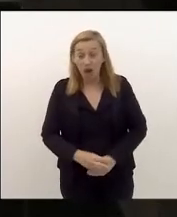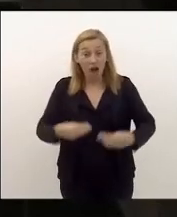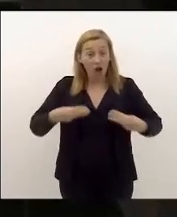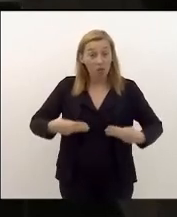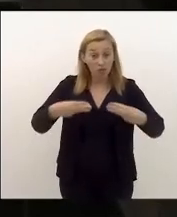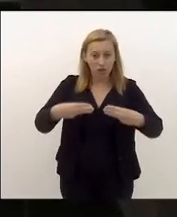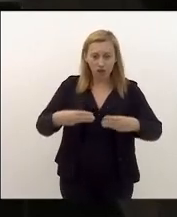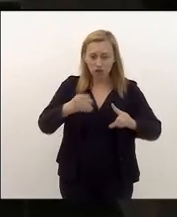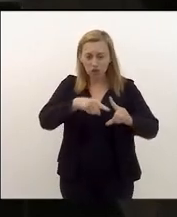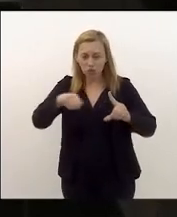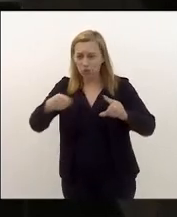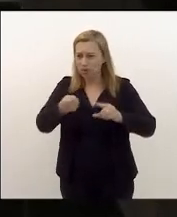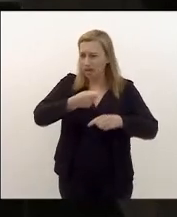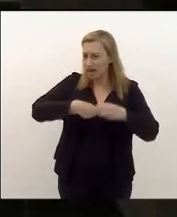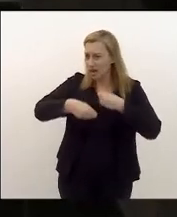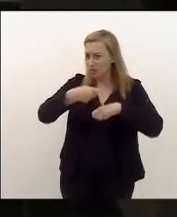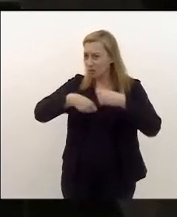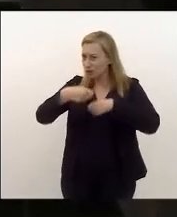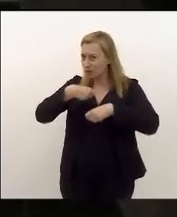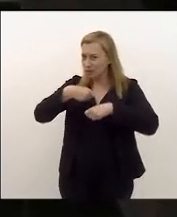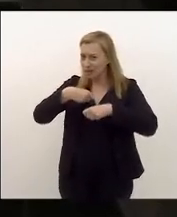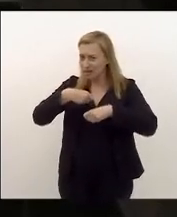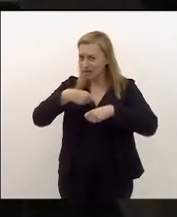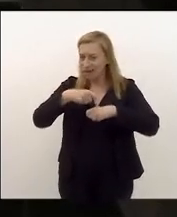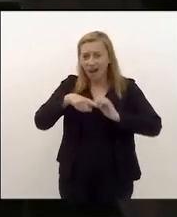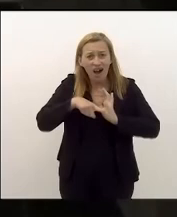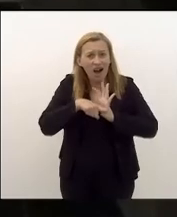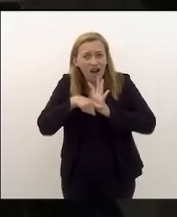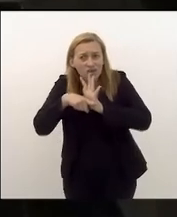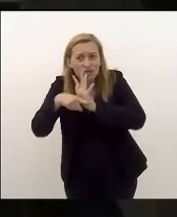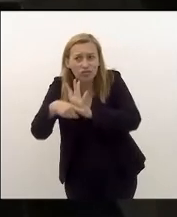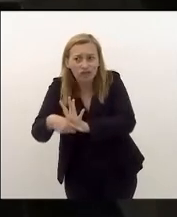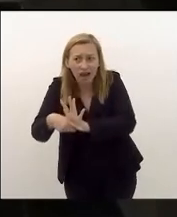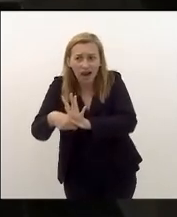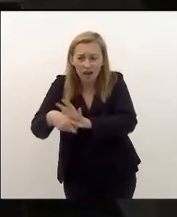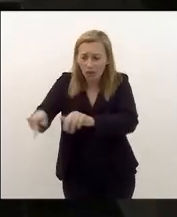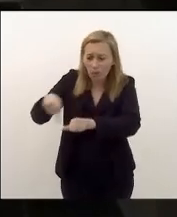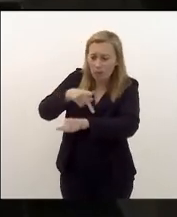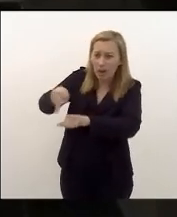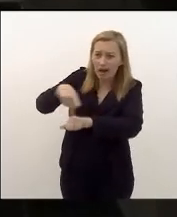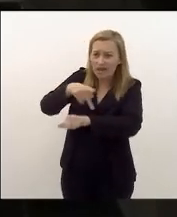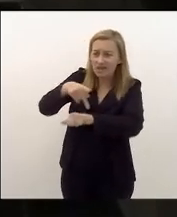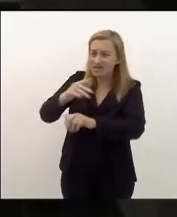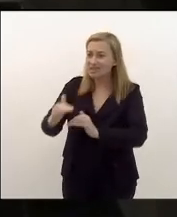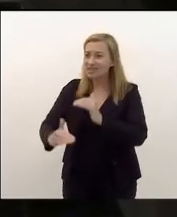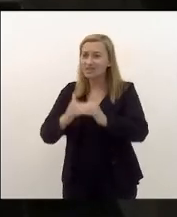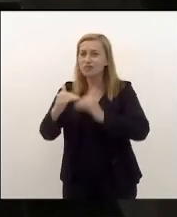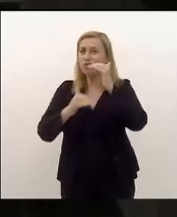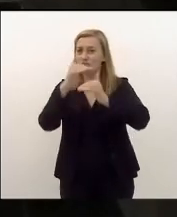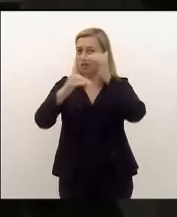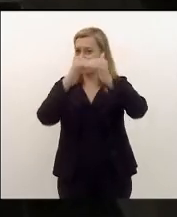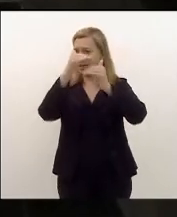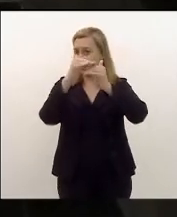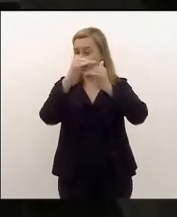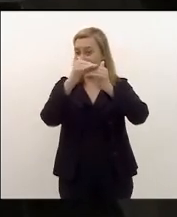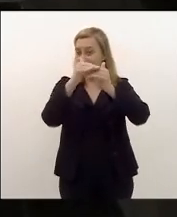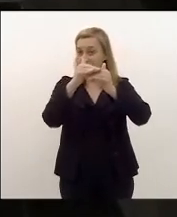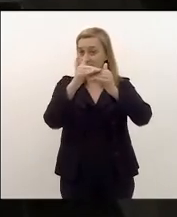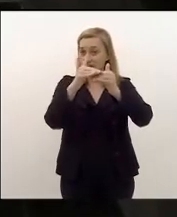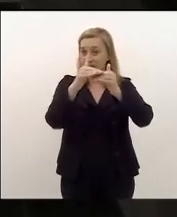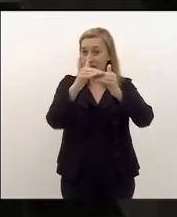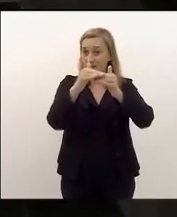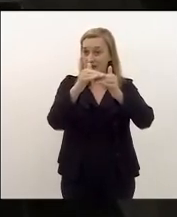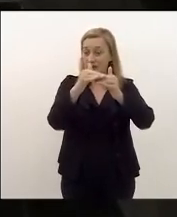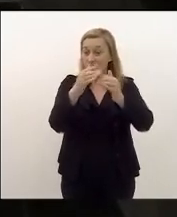da Economia ajudar o país a se desenvolver, a combater